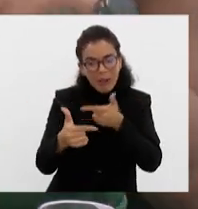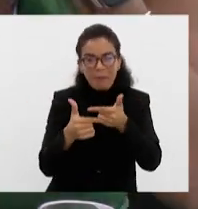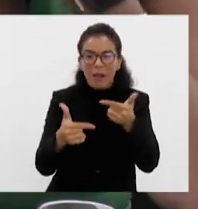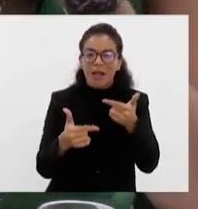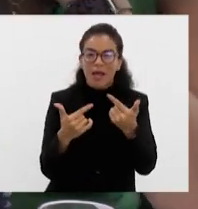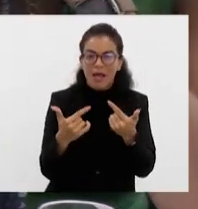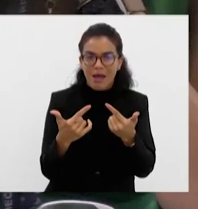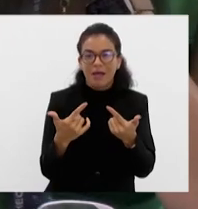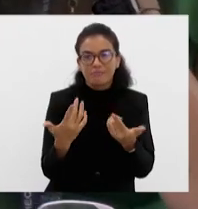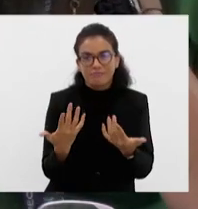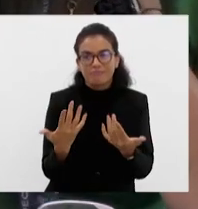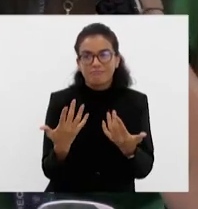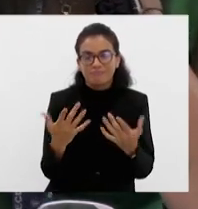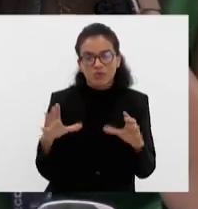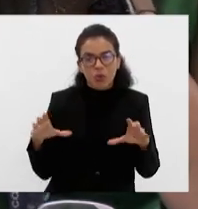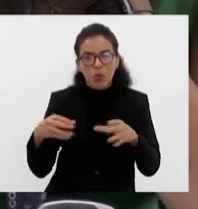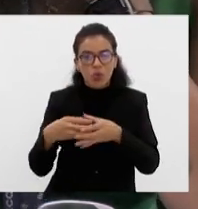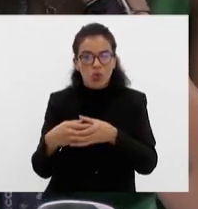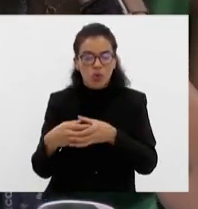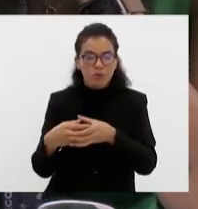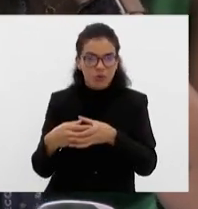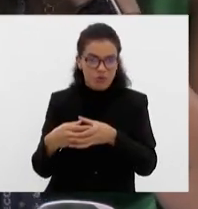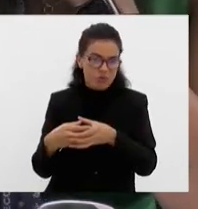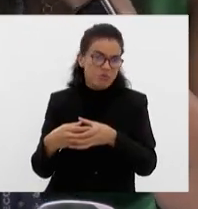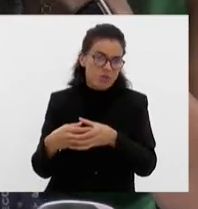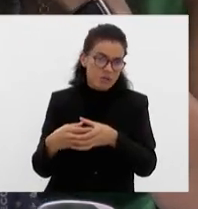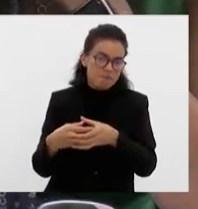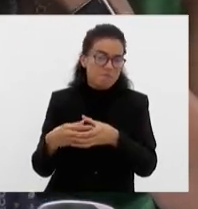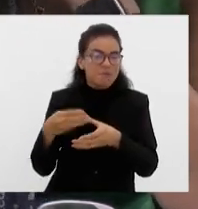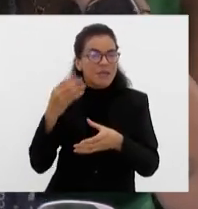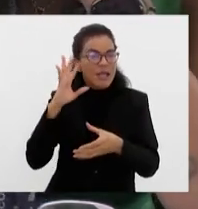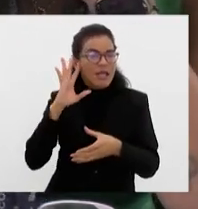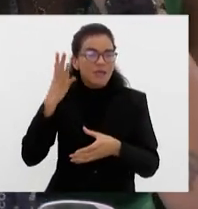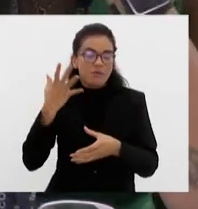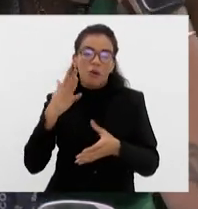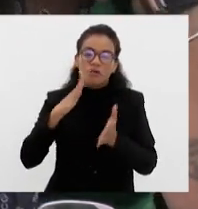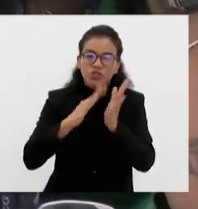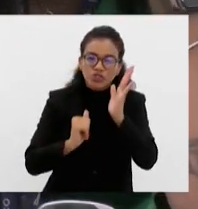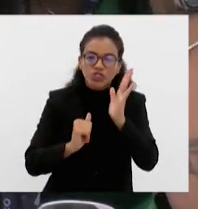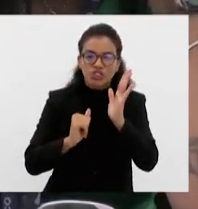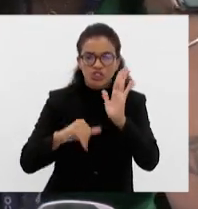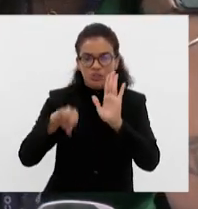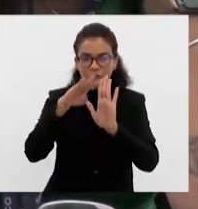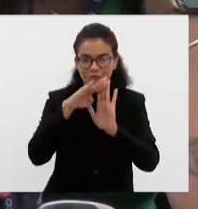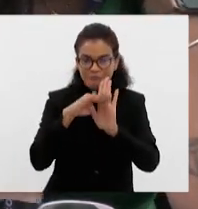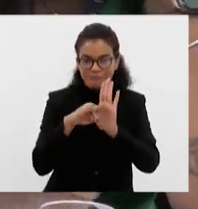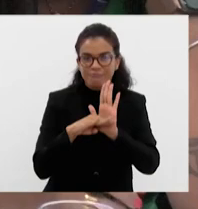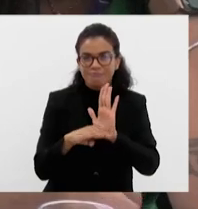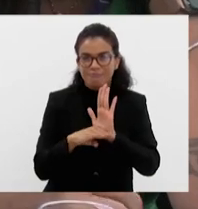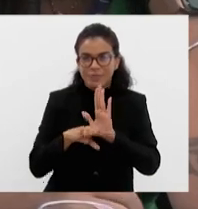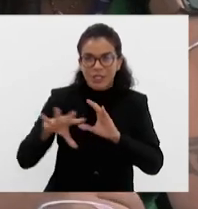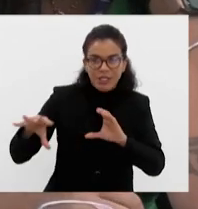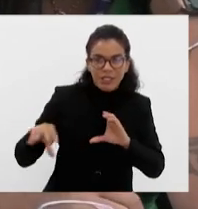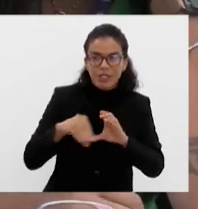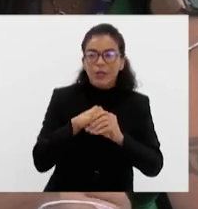aí, deputado Mink, para definir como incluir. Então, eu retiro de pauta, presidente, e incluo